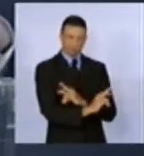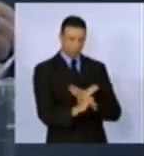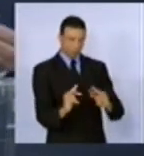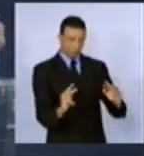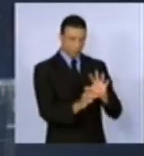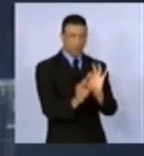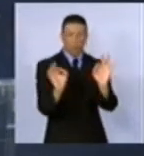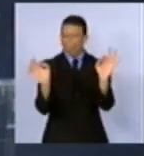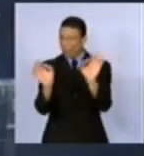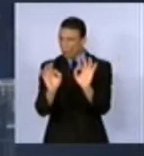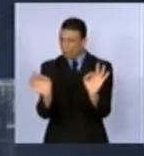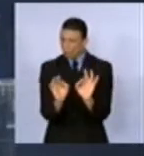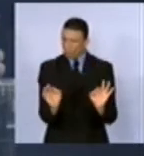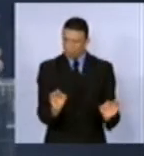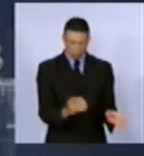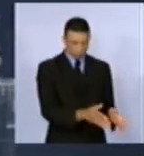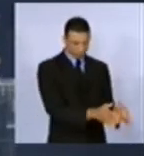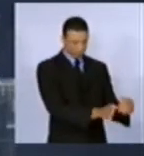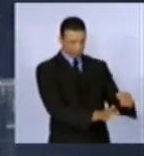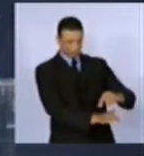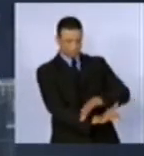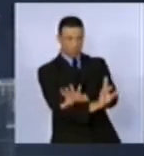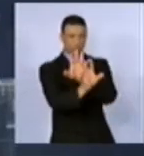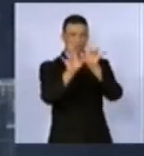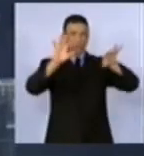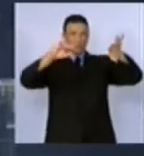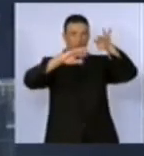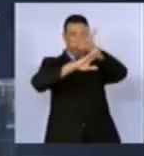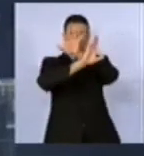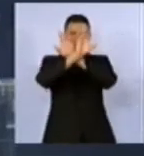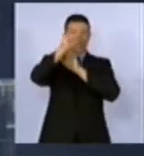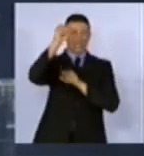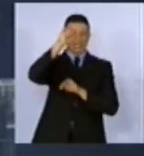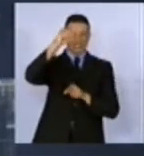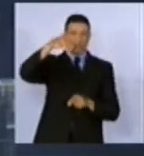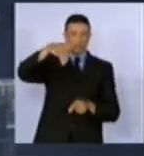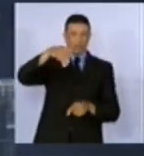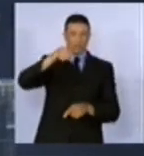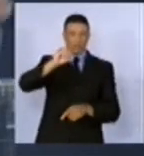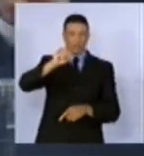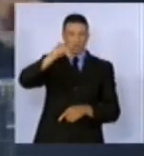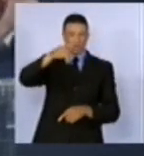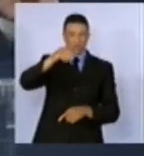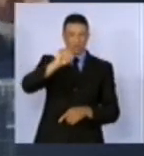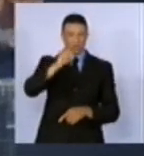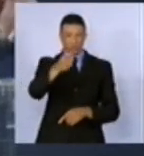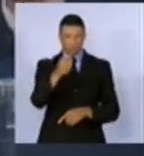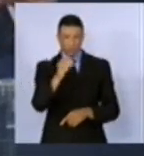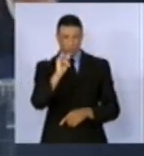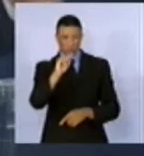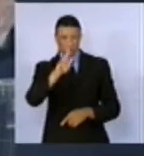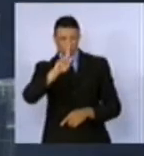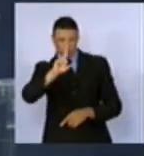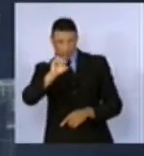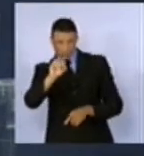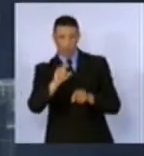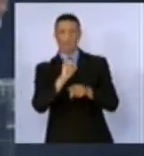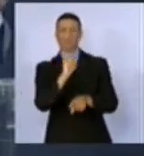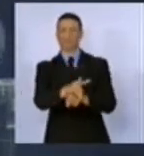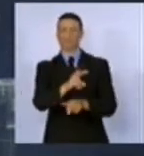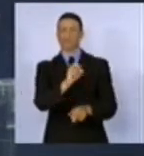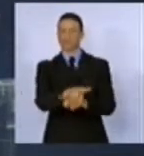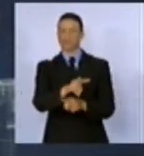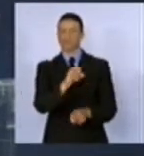uma parte vai como monóxido de carbono é que que a venenoso aí o doutor